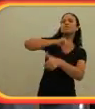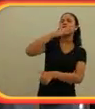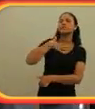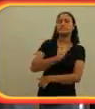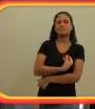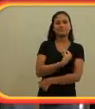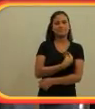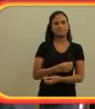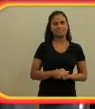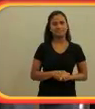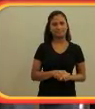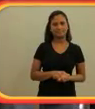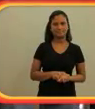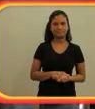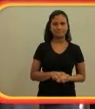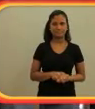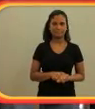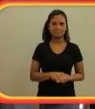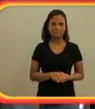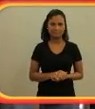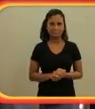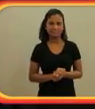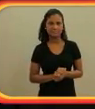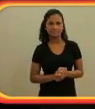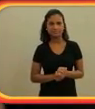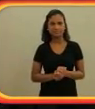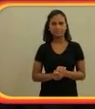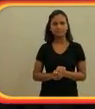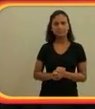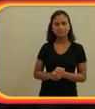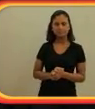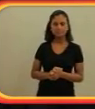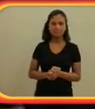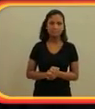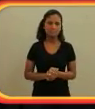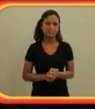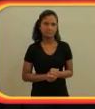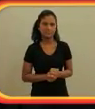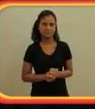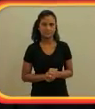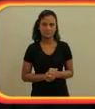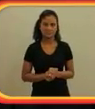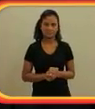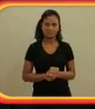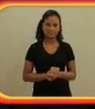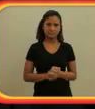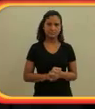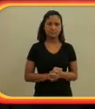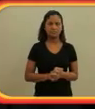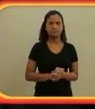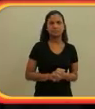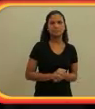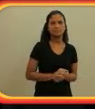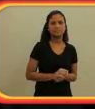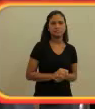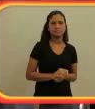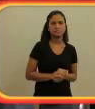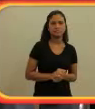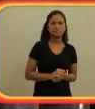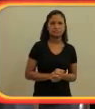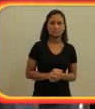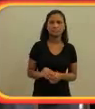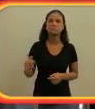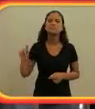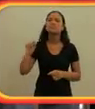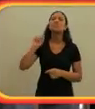ver o que vai dar nisso. E a yoga e a meditação mudaram a minha vida, Zé.